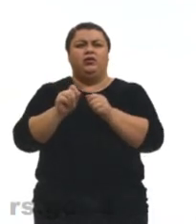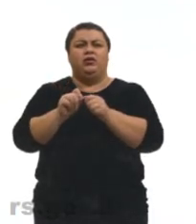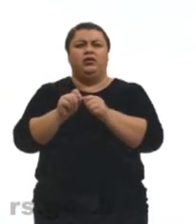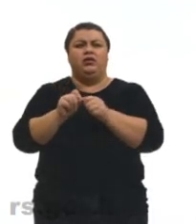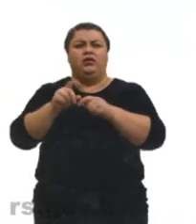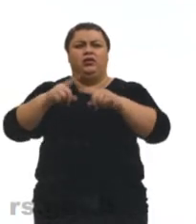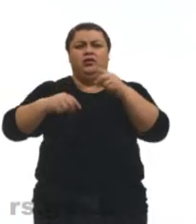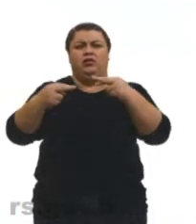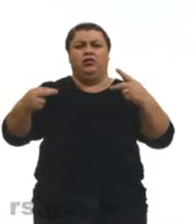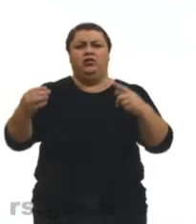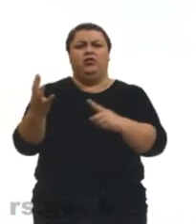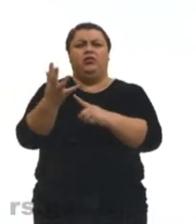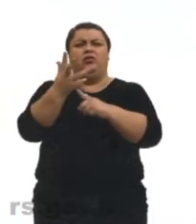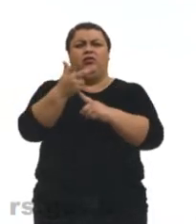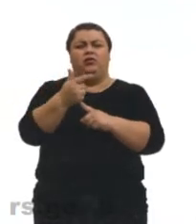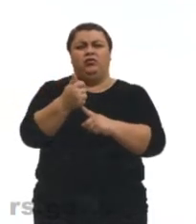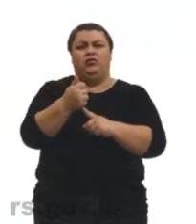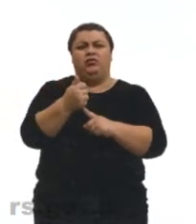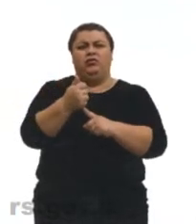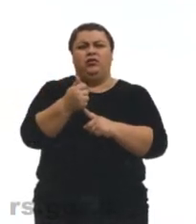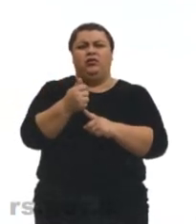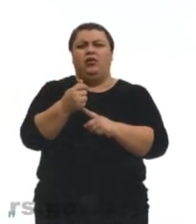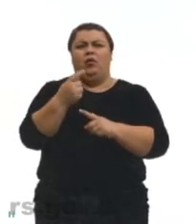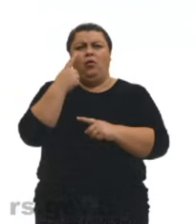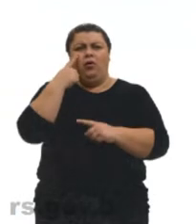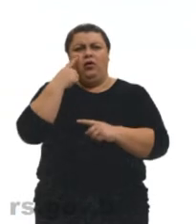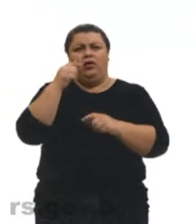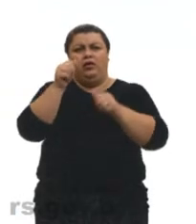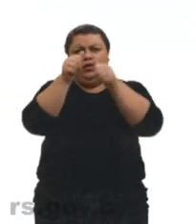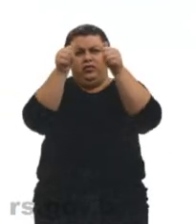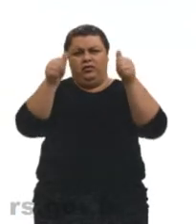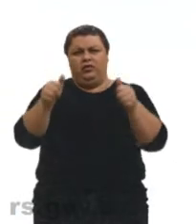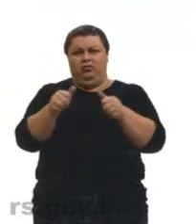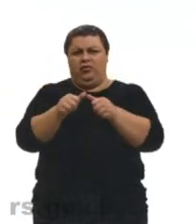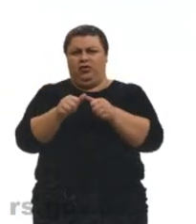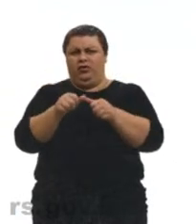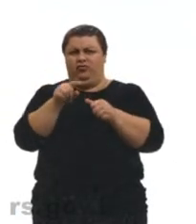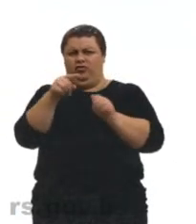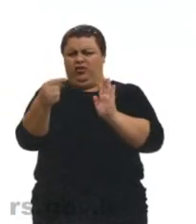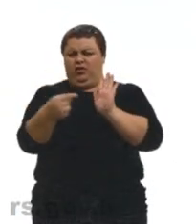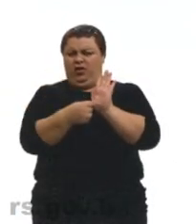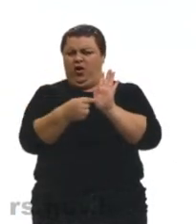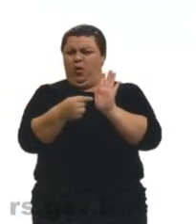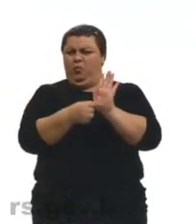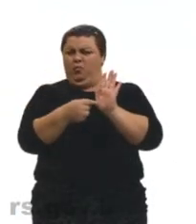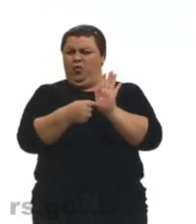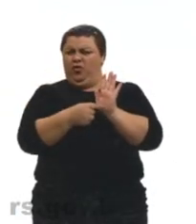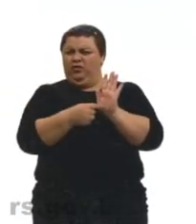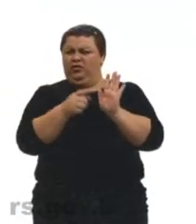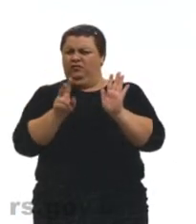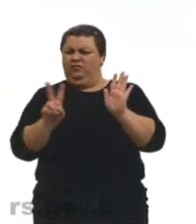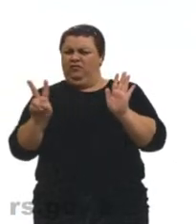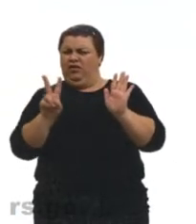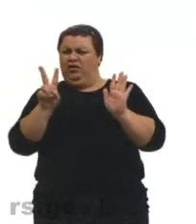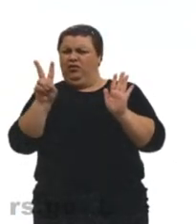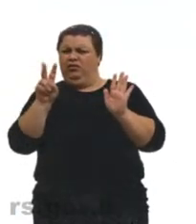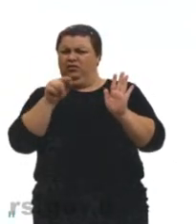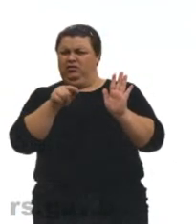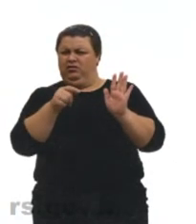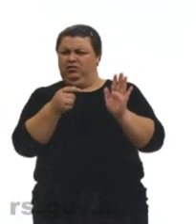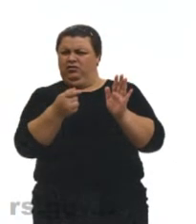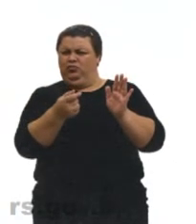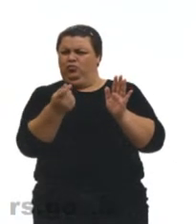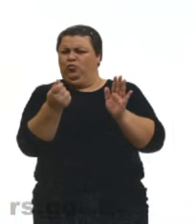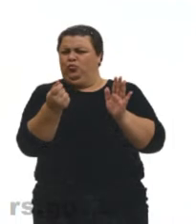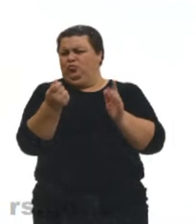obras de arte tão essa imagem Será que ela tá mostrando uma questão de valorização do